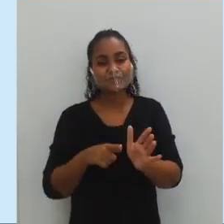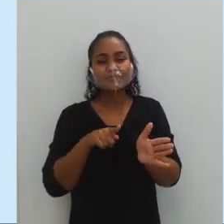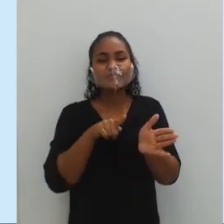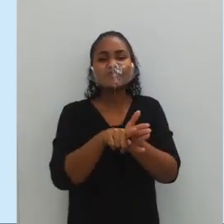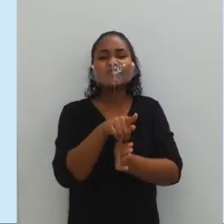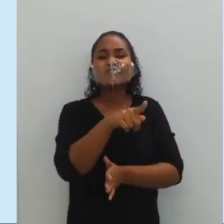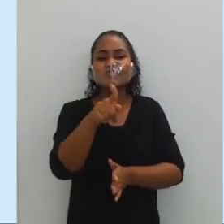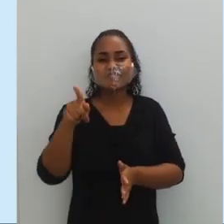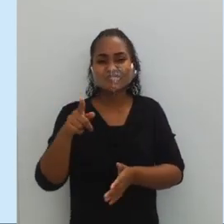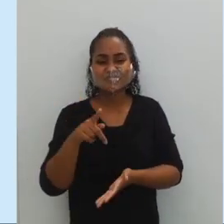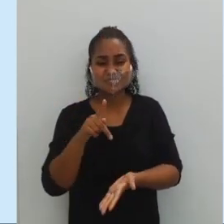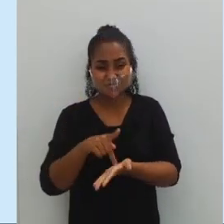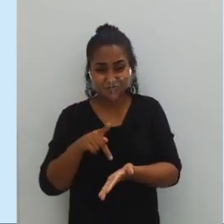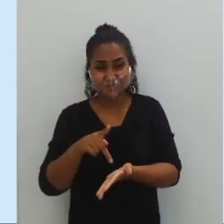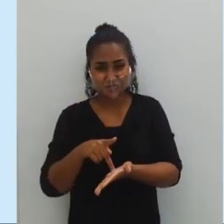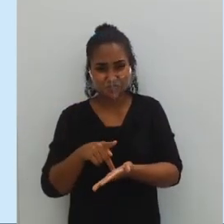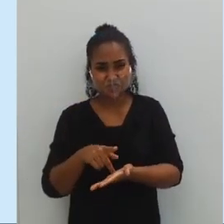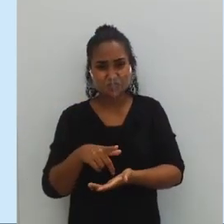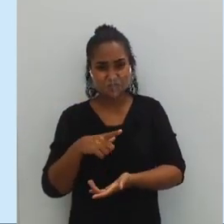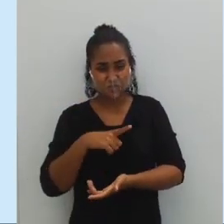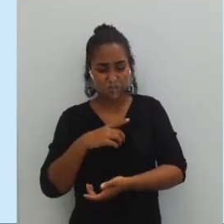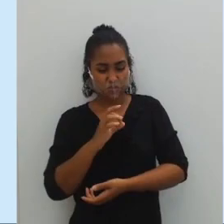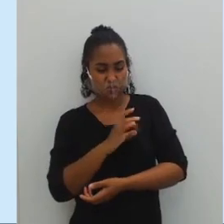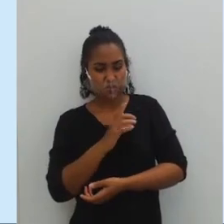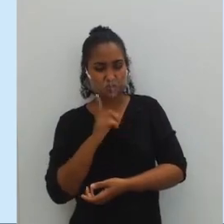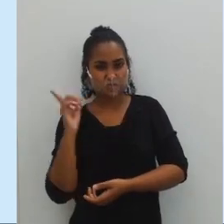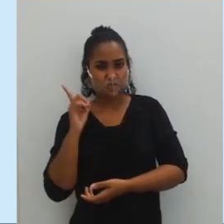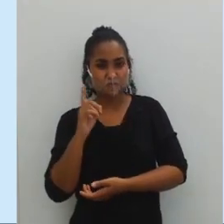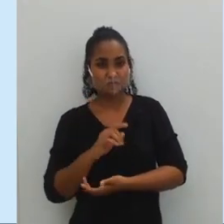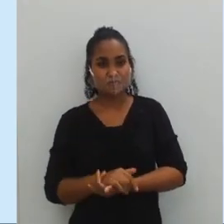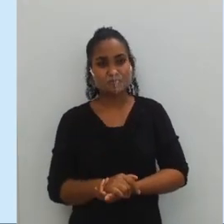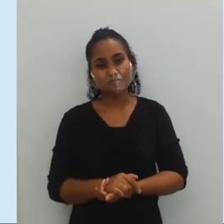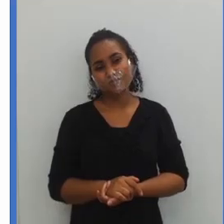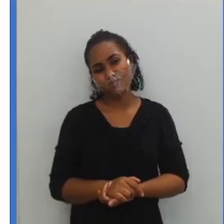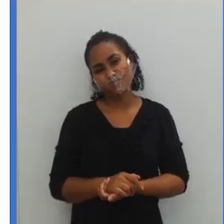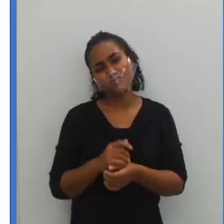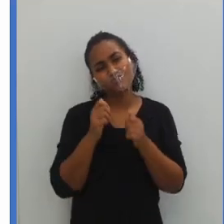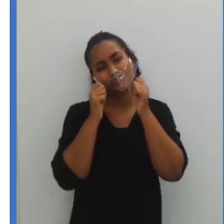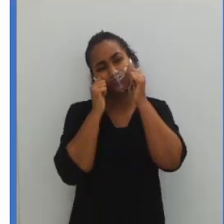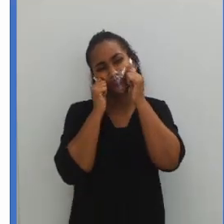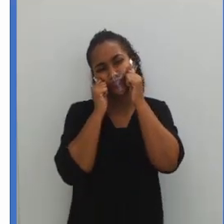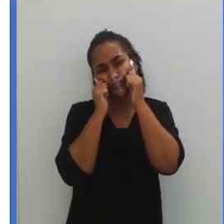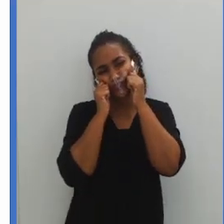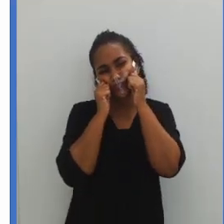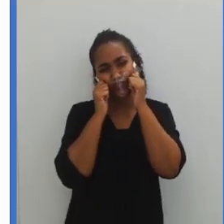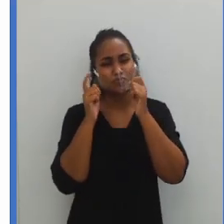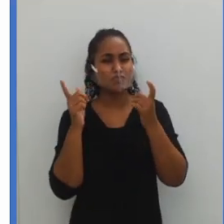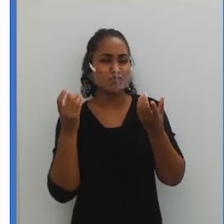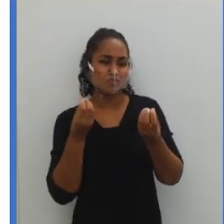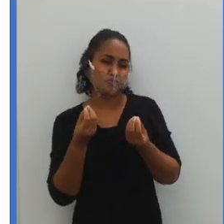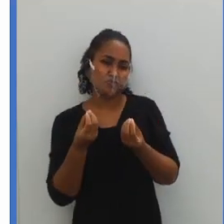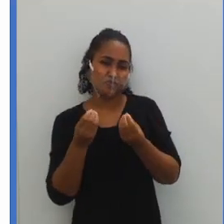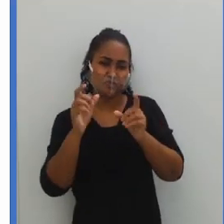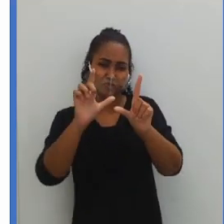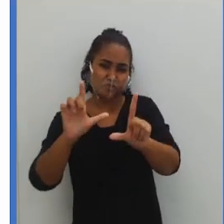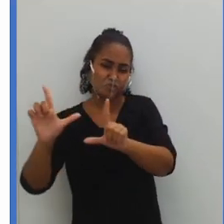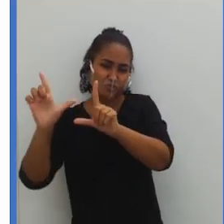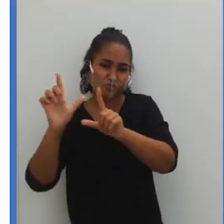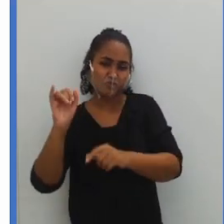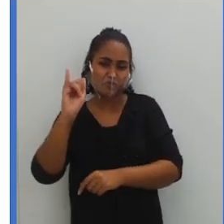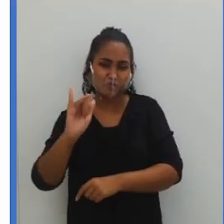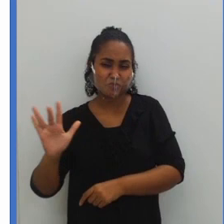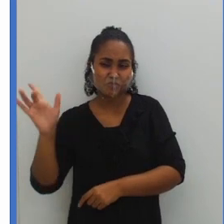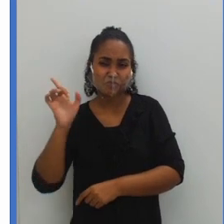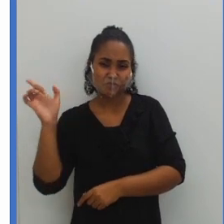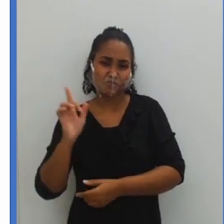Quero perguntar a vocês se realmente vocês teriam medo desse cachorro. Olha só que coisa mais fofinha, as imagens